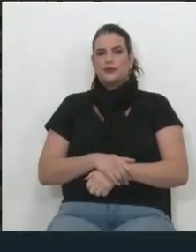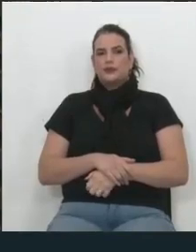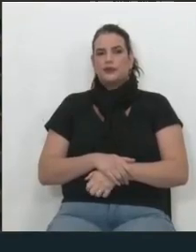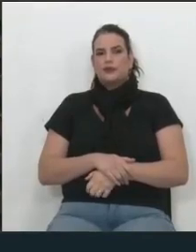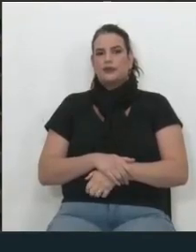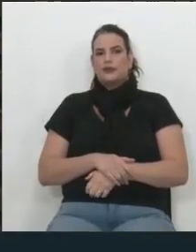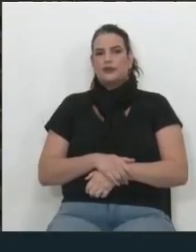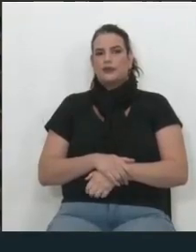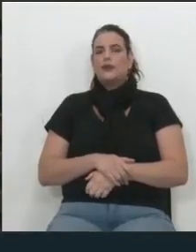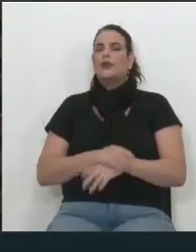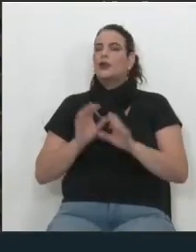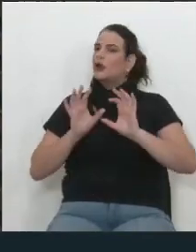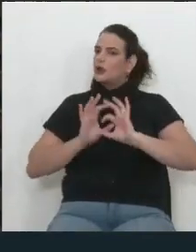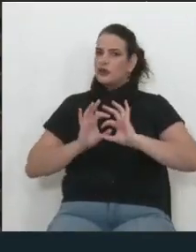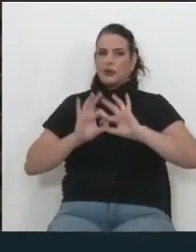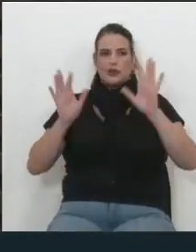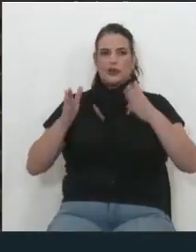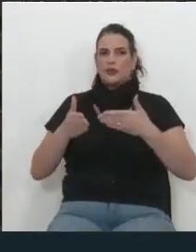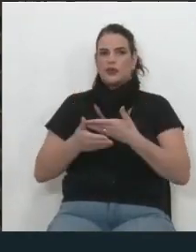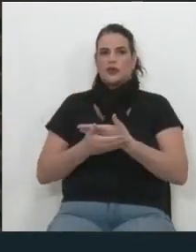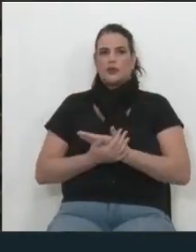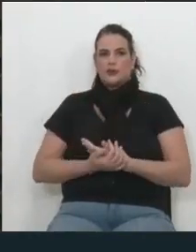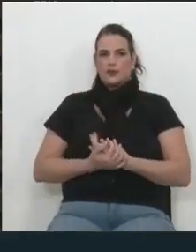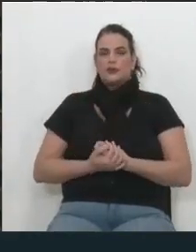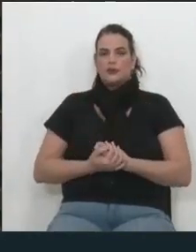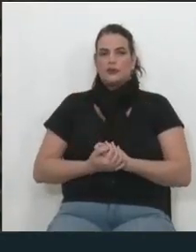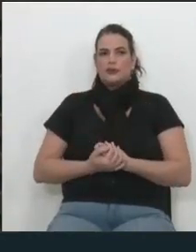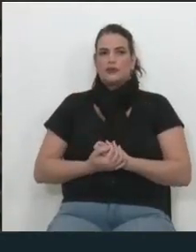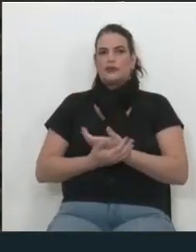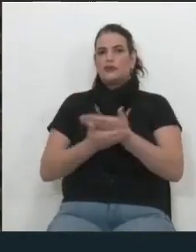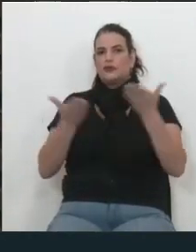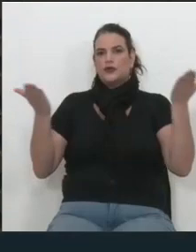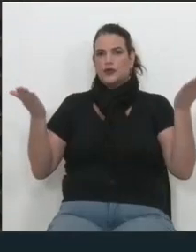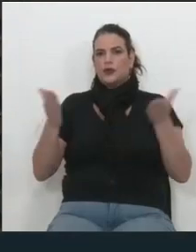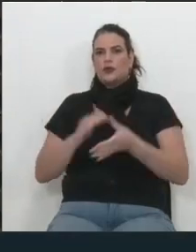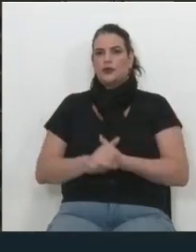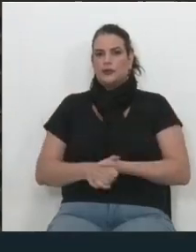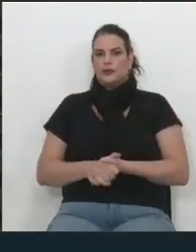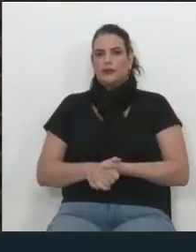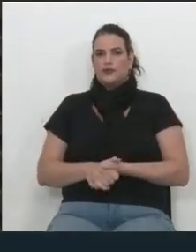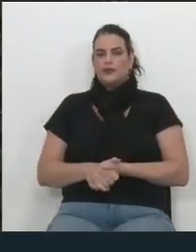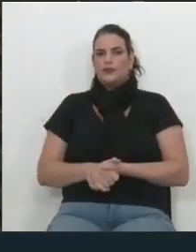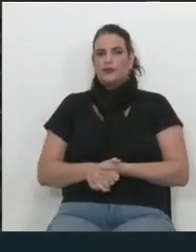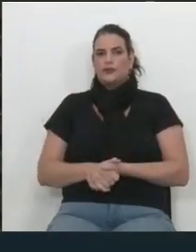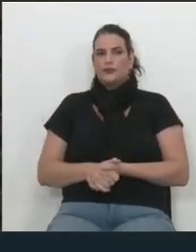estamos à disposição de todos.